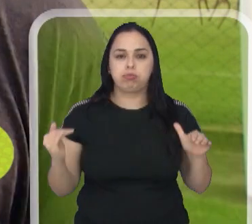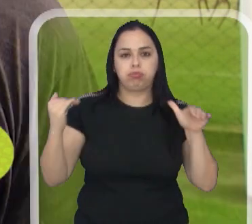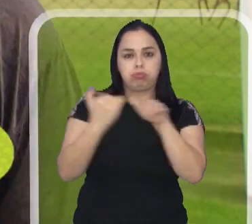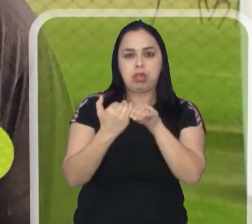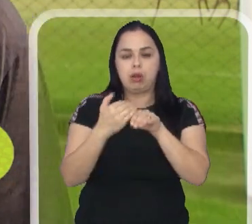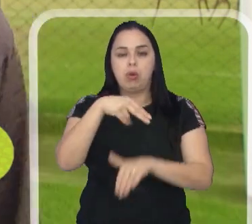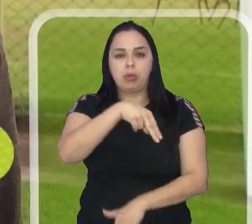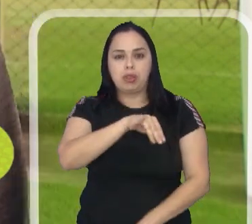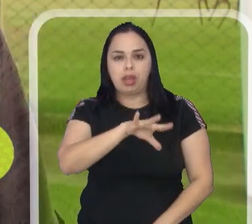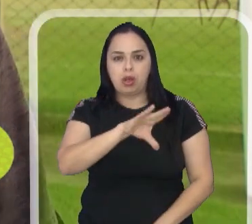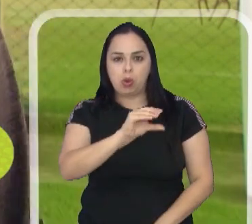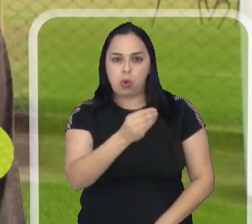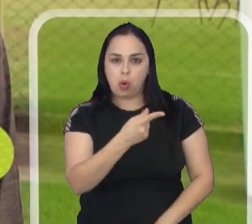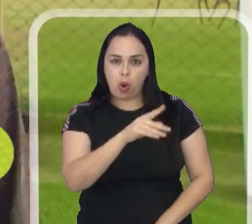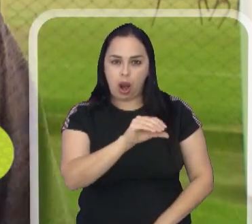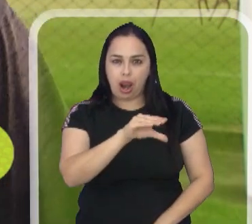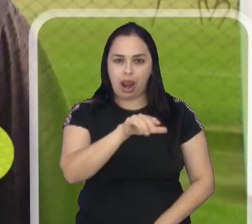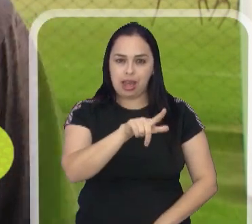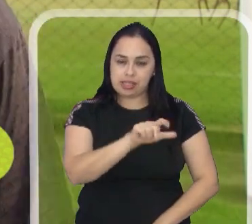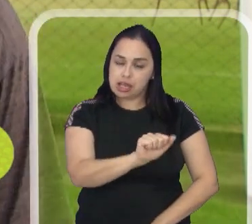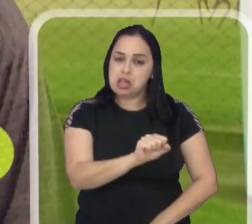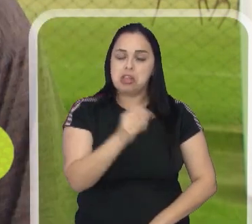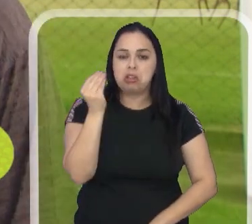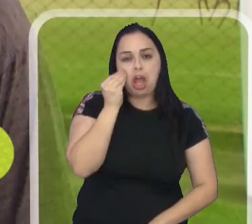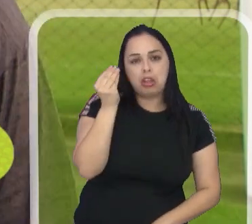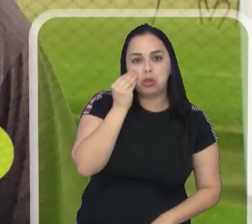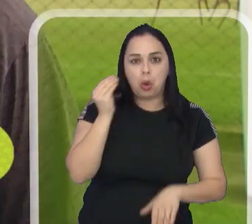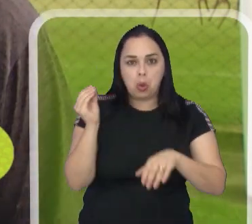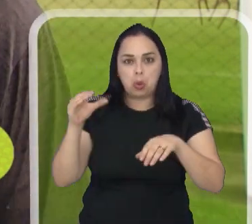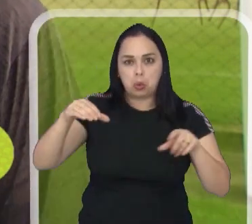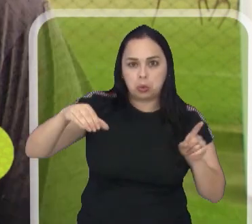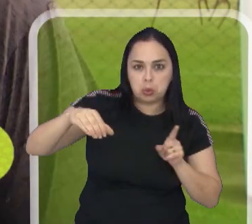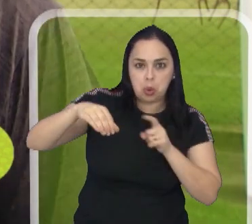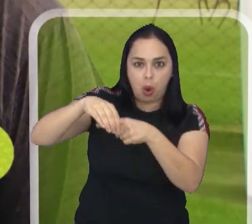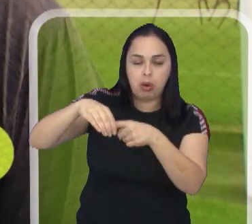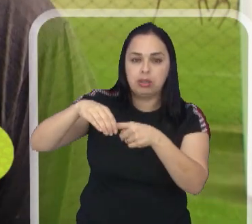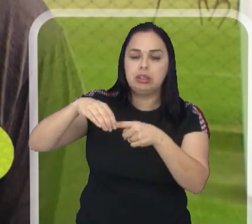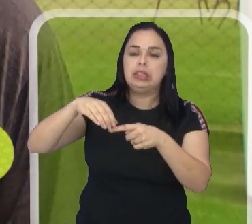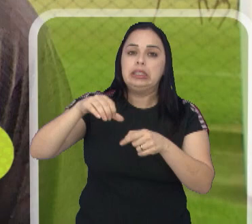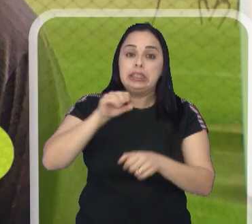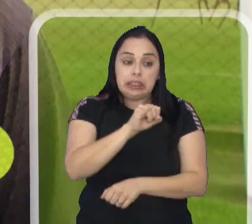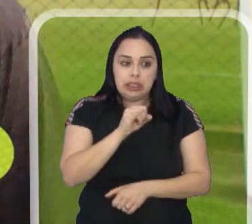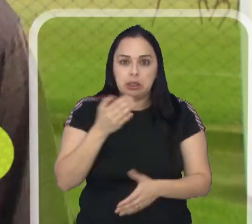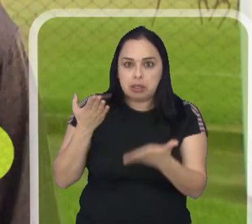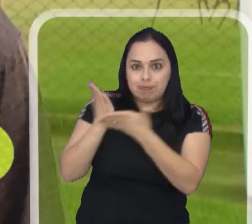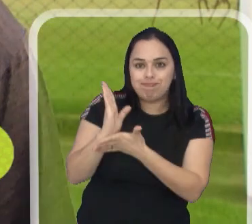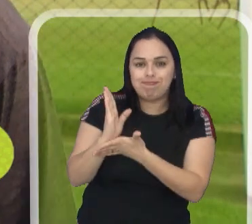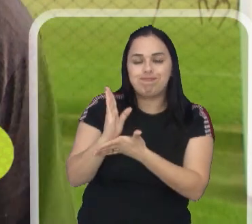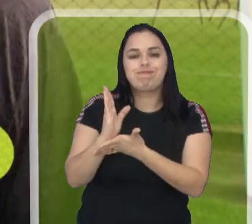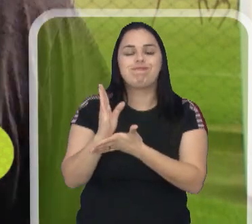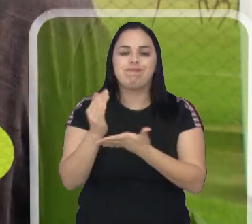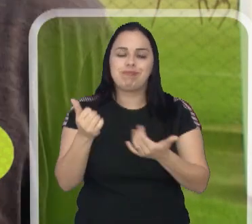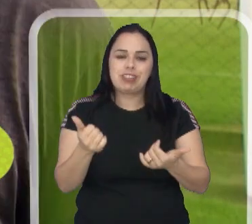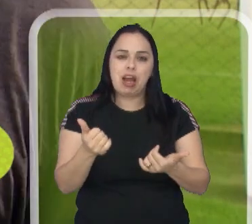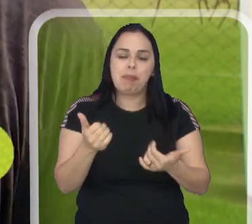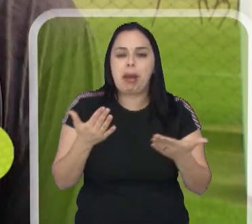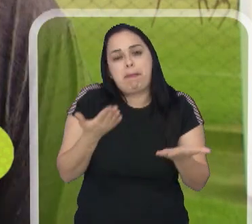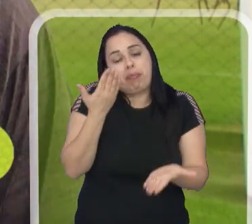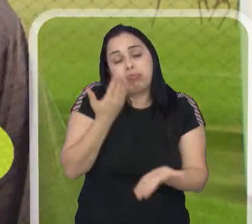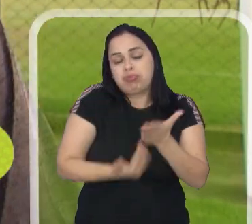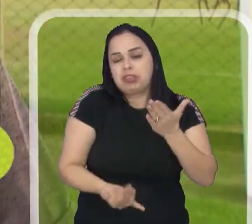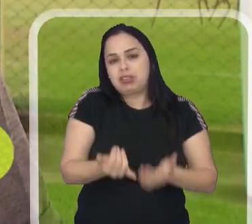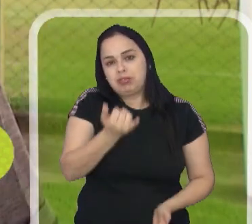chance de fazer o gol, talvez. Se tivesse feito, a gente teria um outro resultado agora. Mas perdemos o jogo,